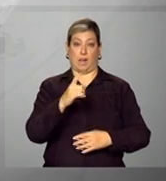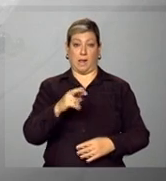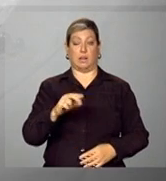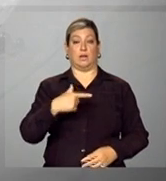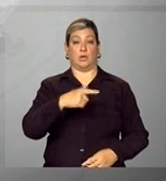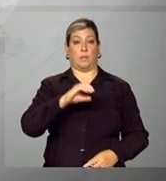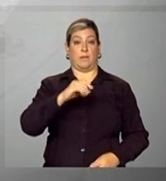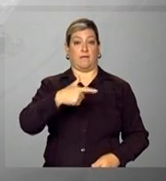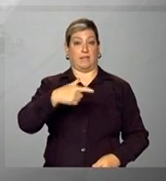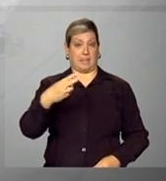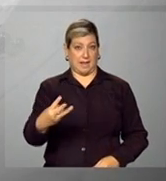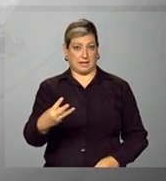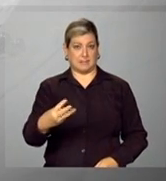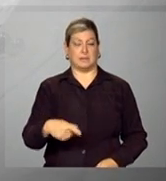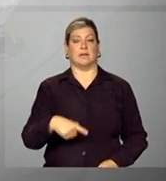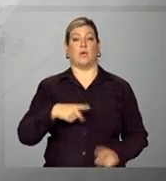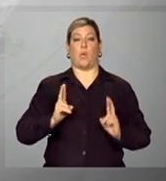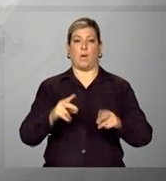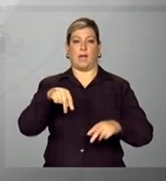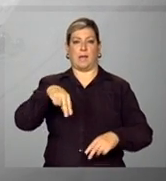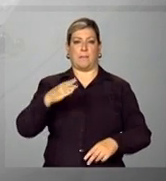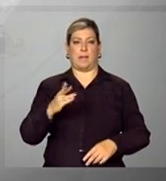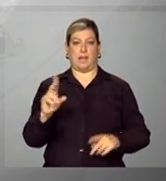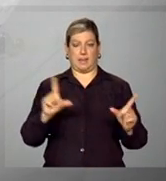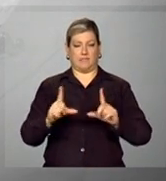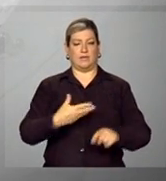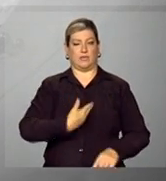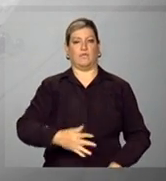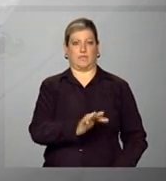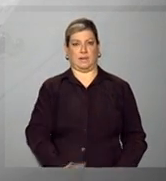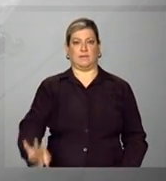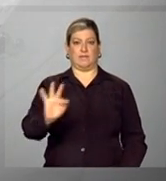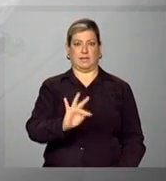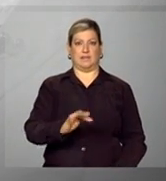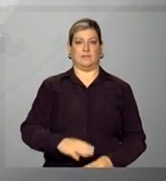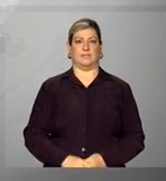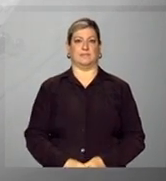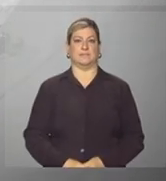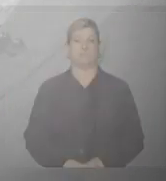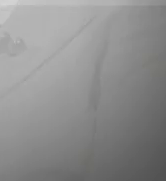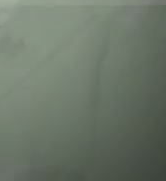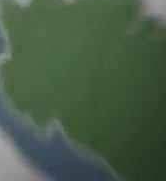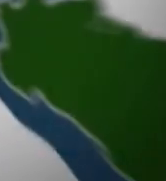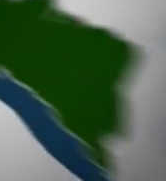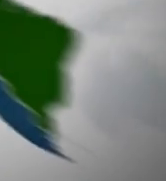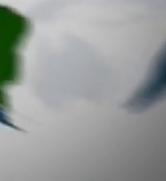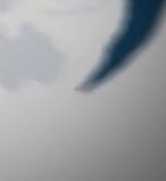em 2023. Continue na NBR, a TV do Governo Federal.